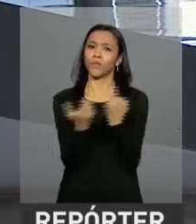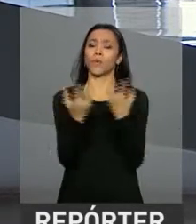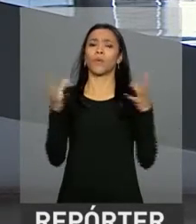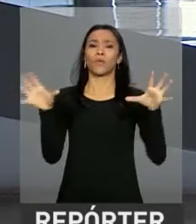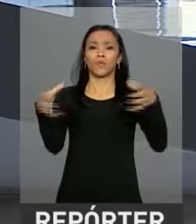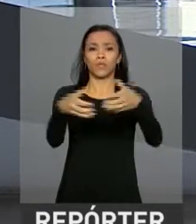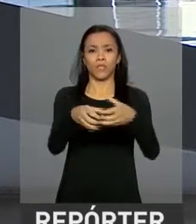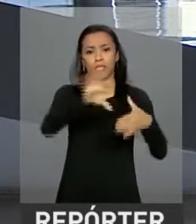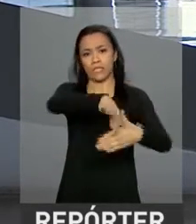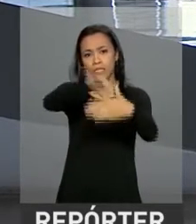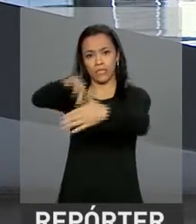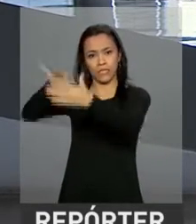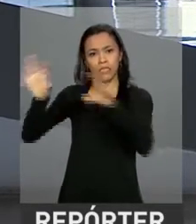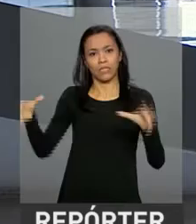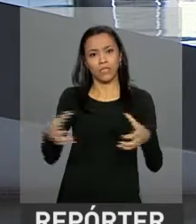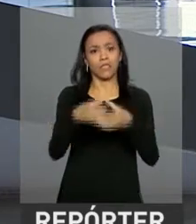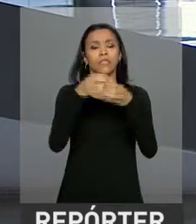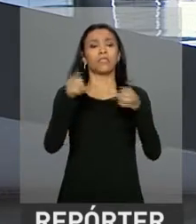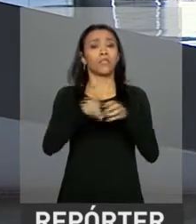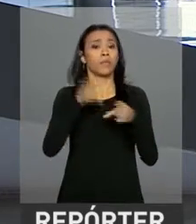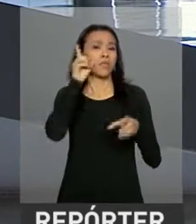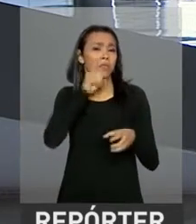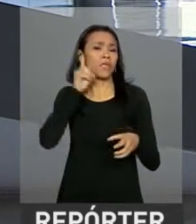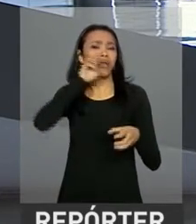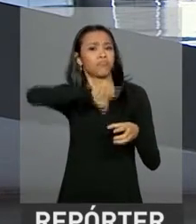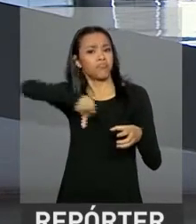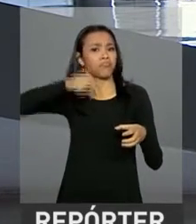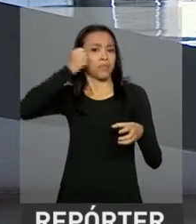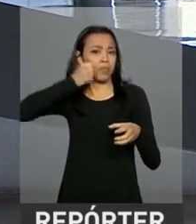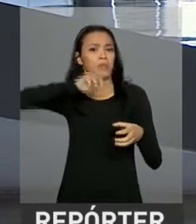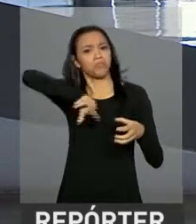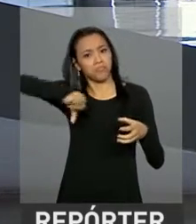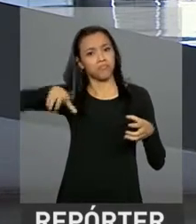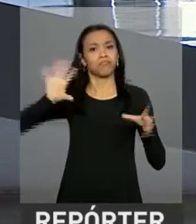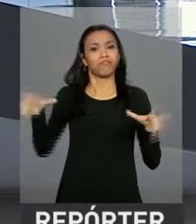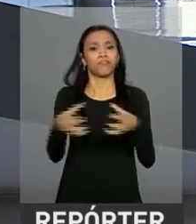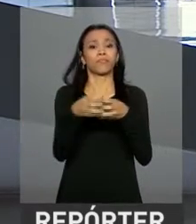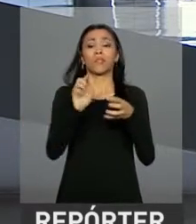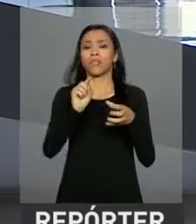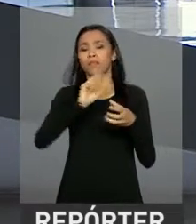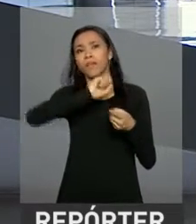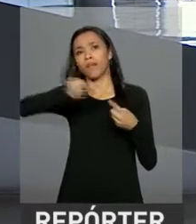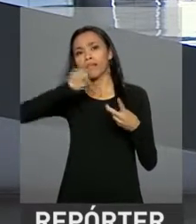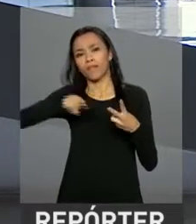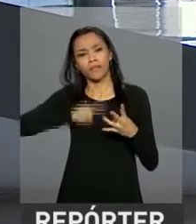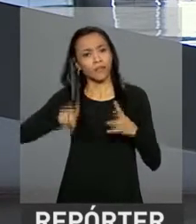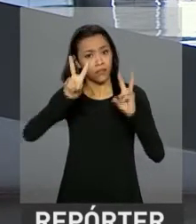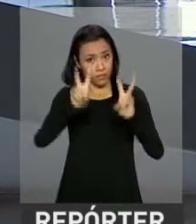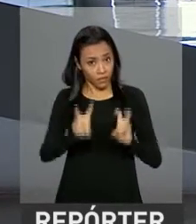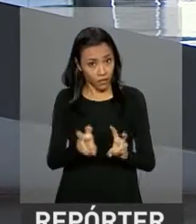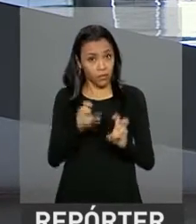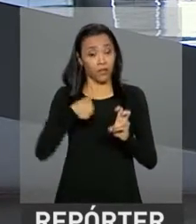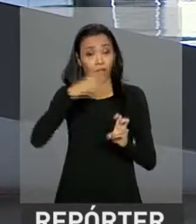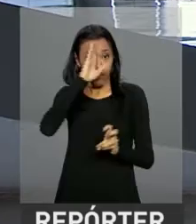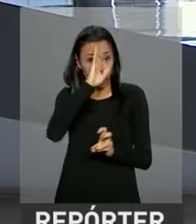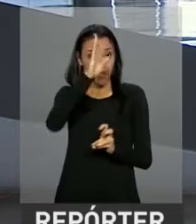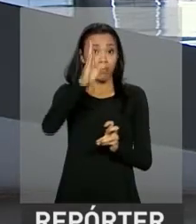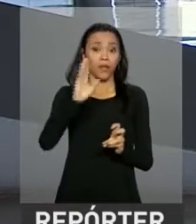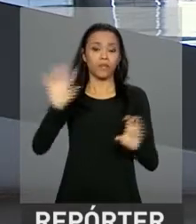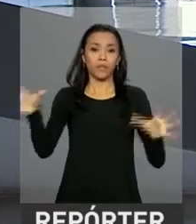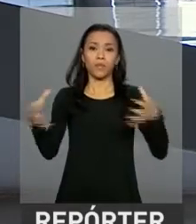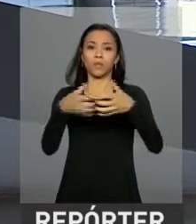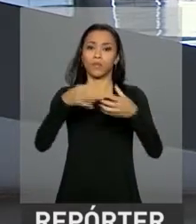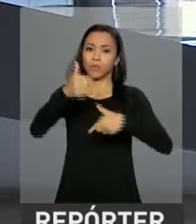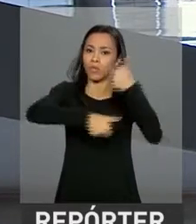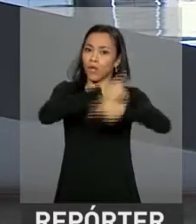parlamentares e líderes da base aliada aqui no Palácio do Planalto. Eles trataram, entre outros assuntos, das prioridades do Poder